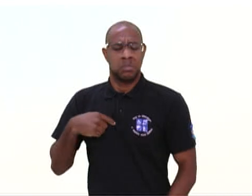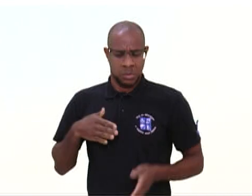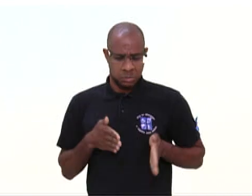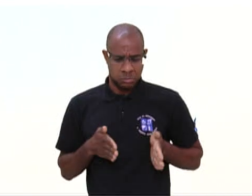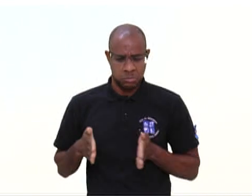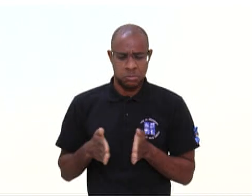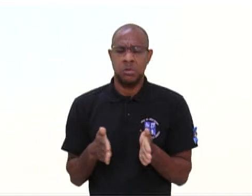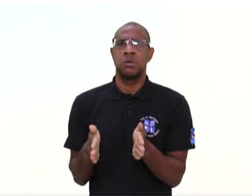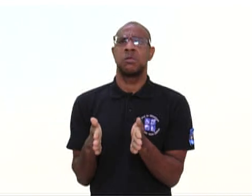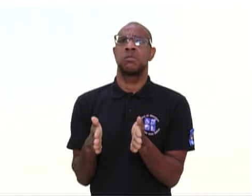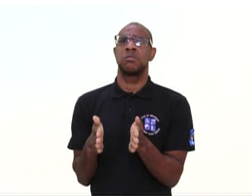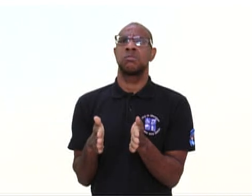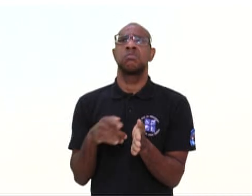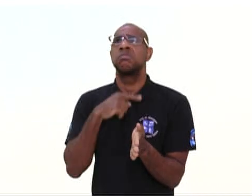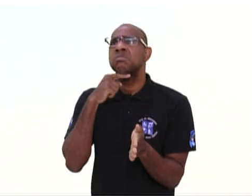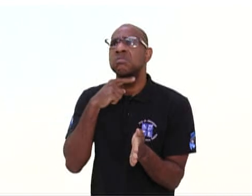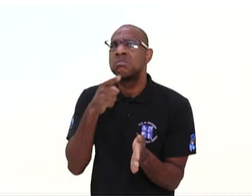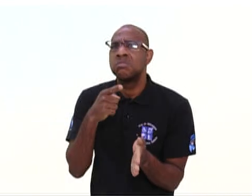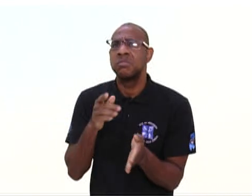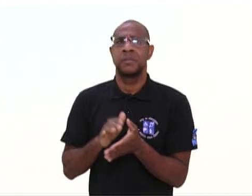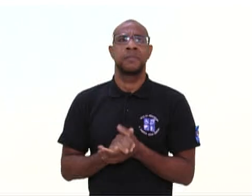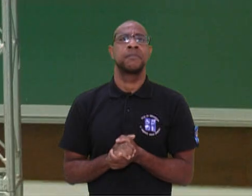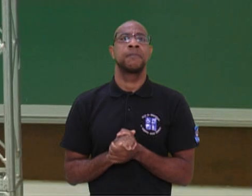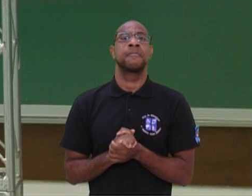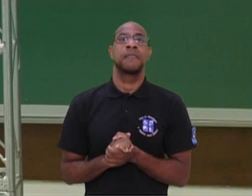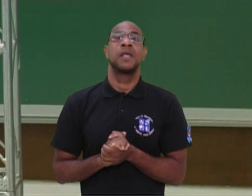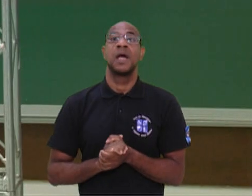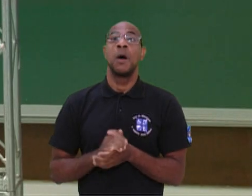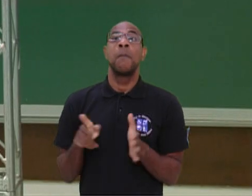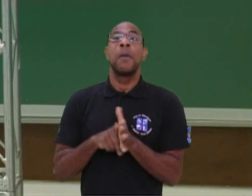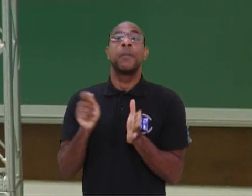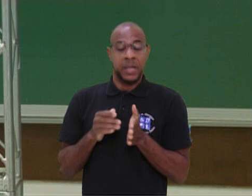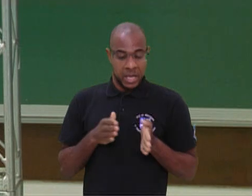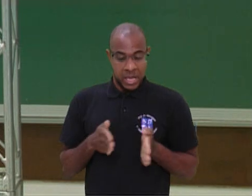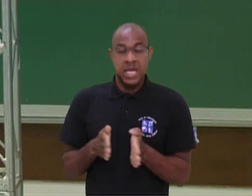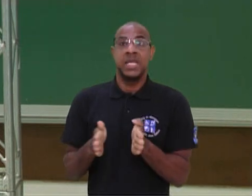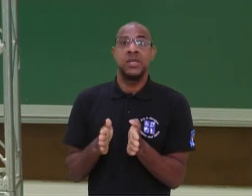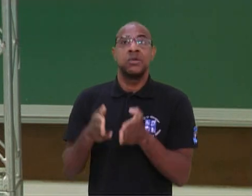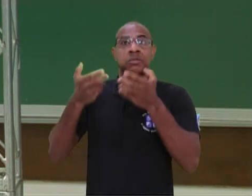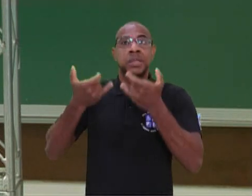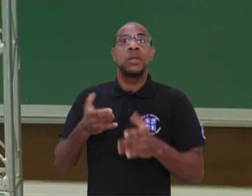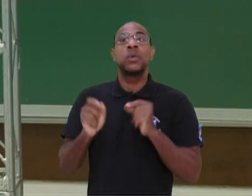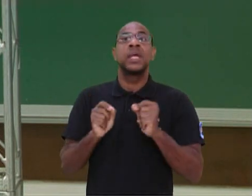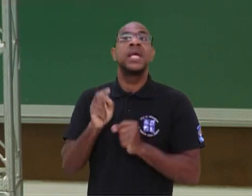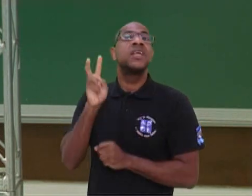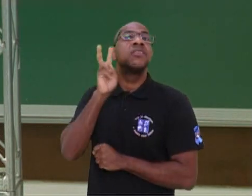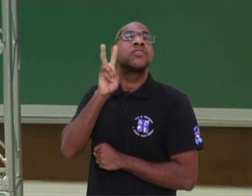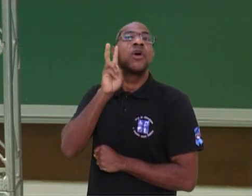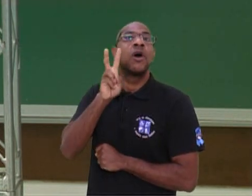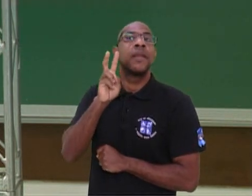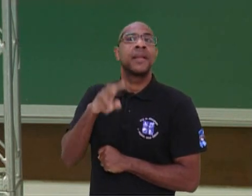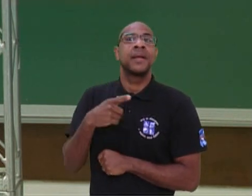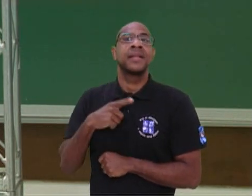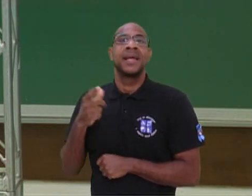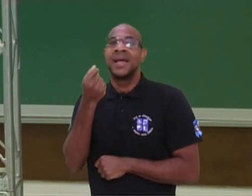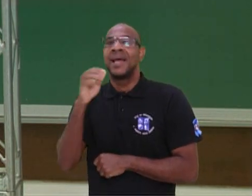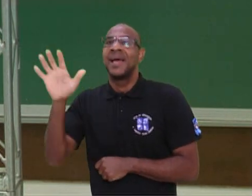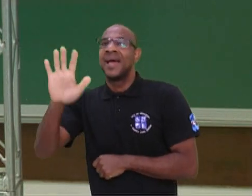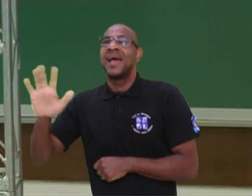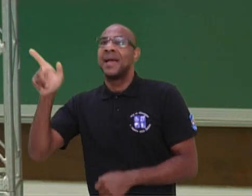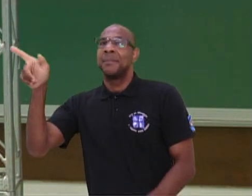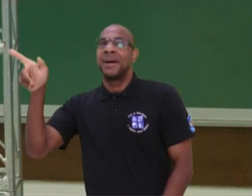caminhar. Observem que é o próprio rio cantando a sua história, né? À direita vocês têm aí o